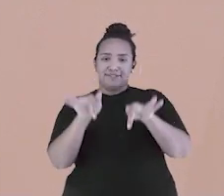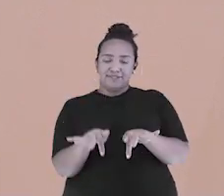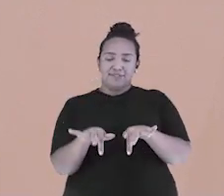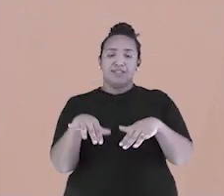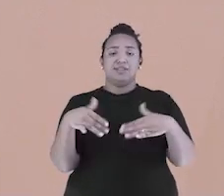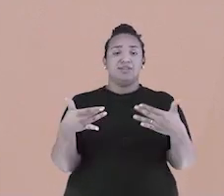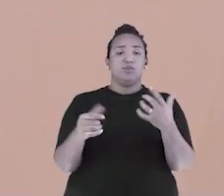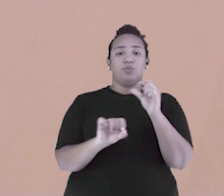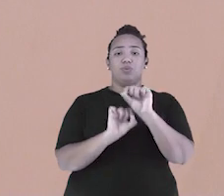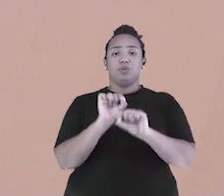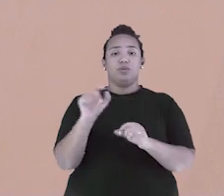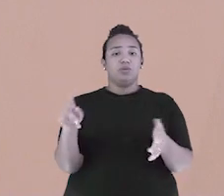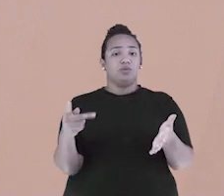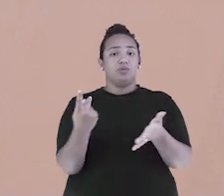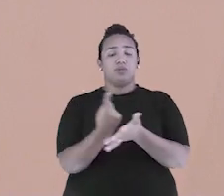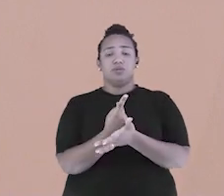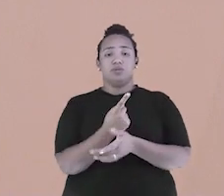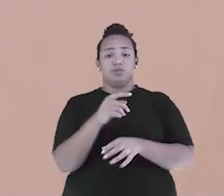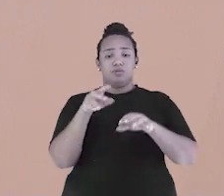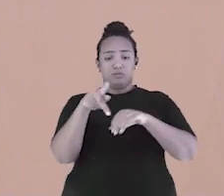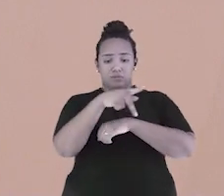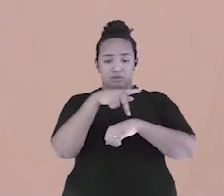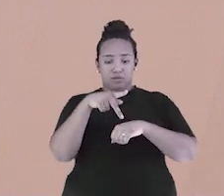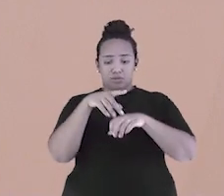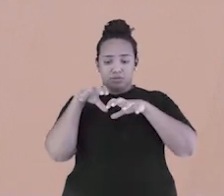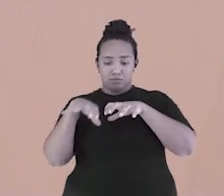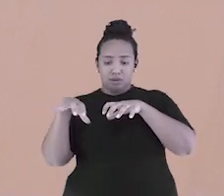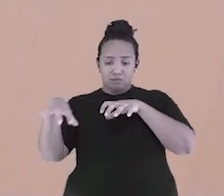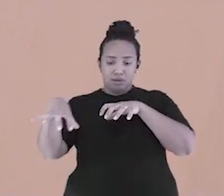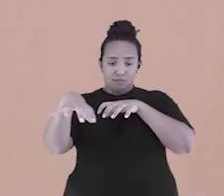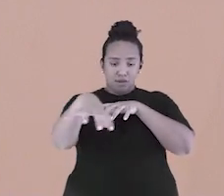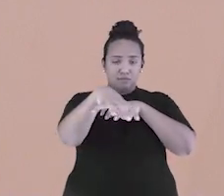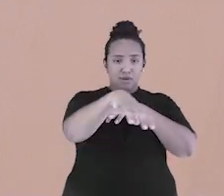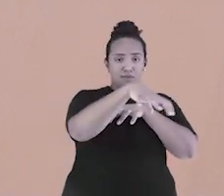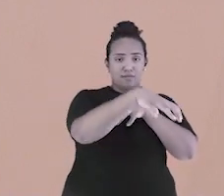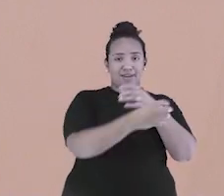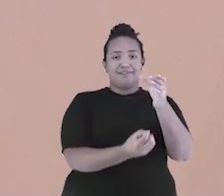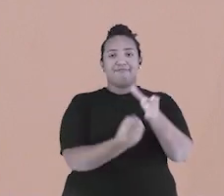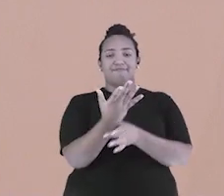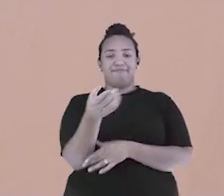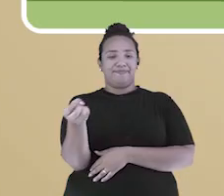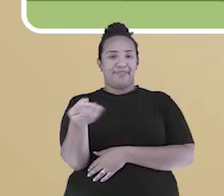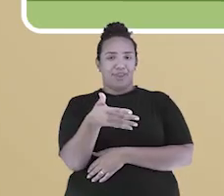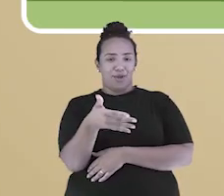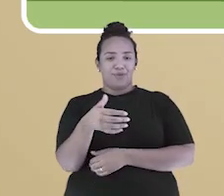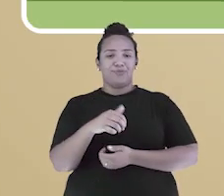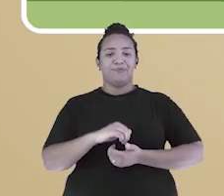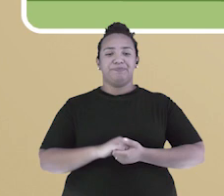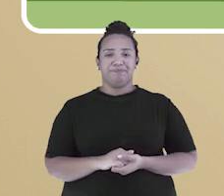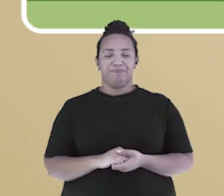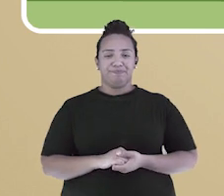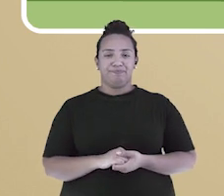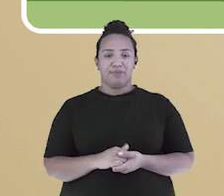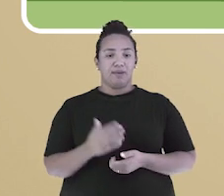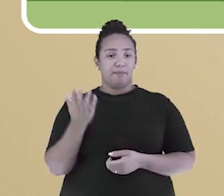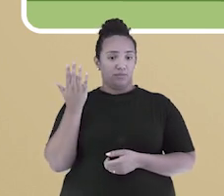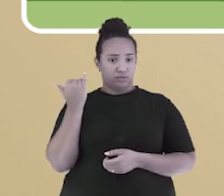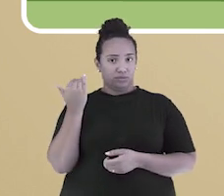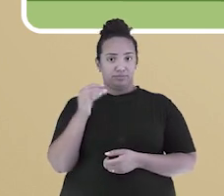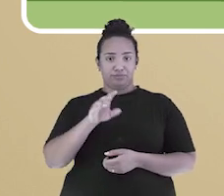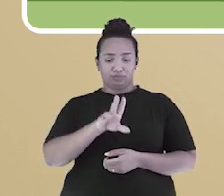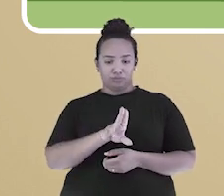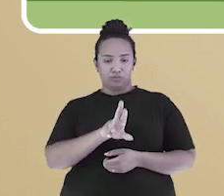gerando um grande processo de fragmentação e surgimento de novos países nessa parte do mundo. A antiga União